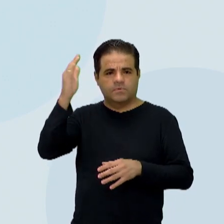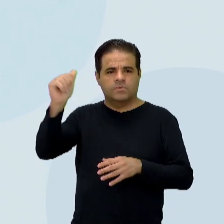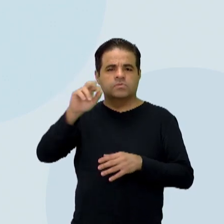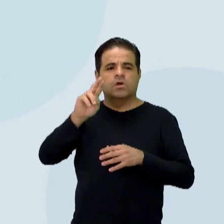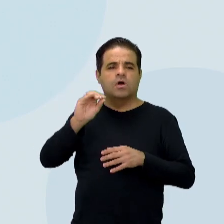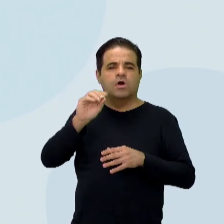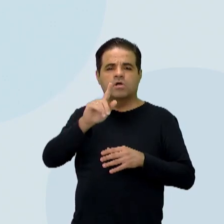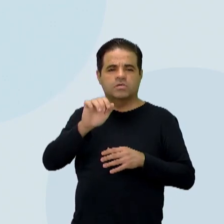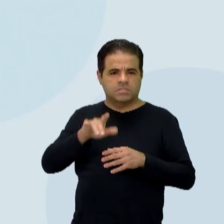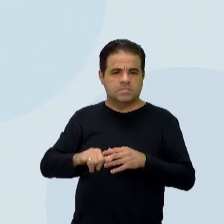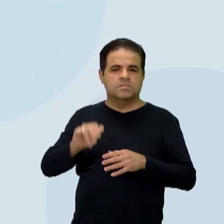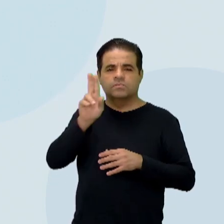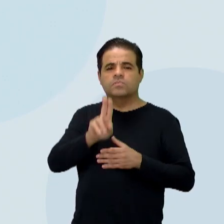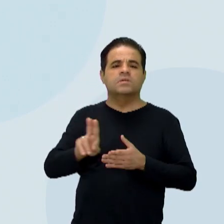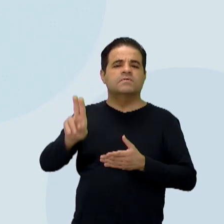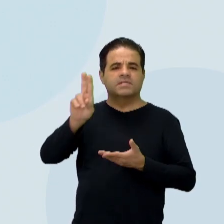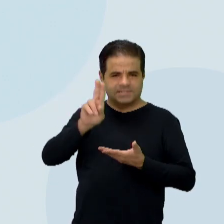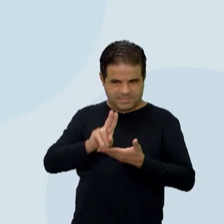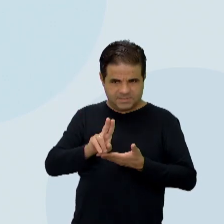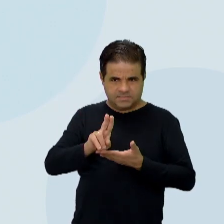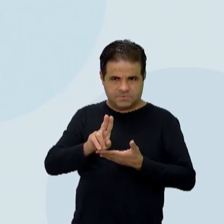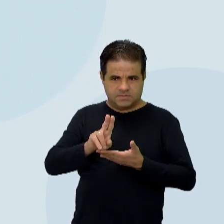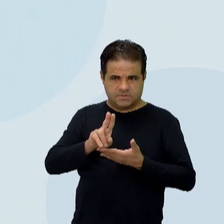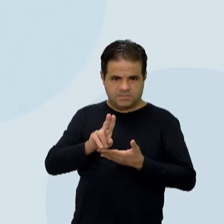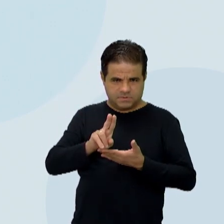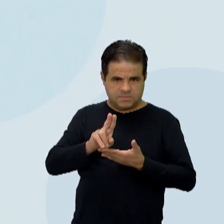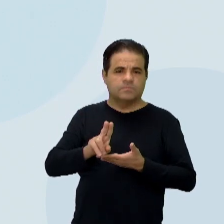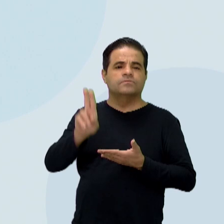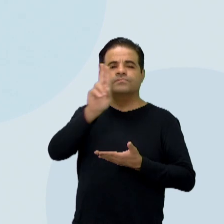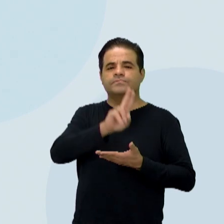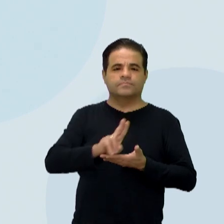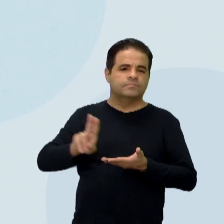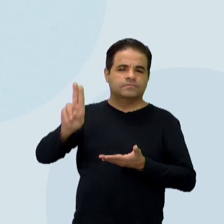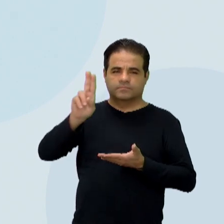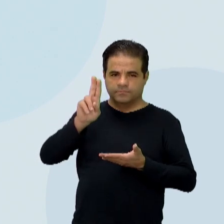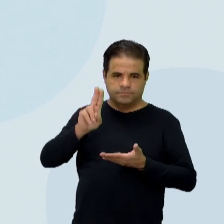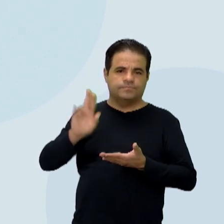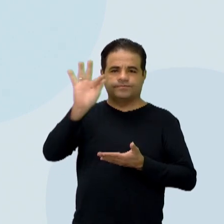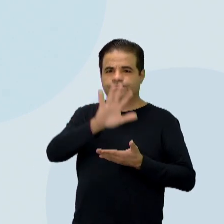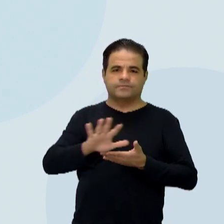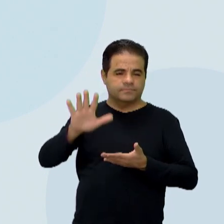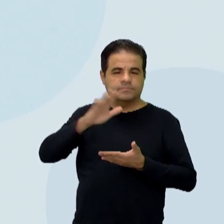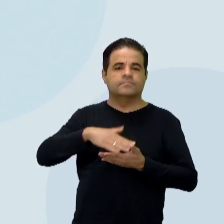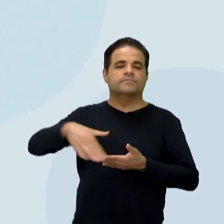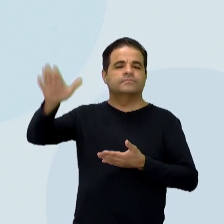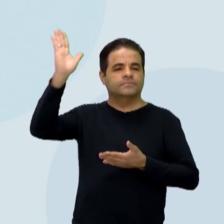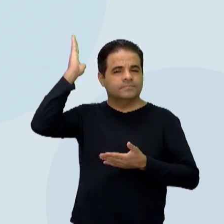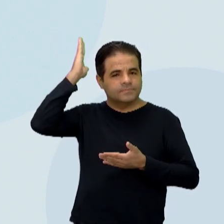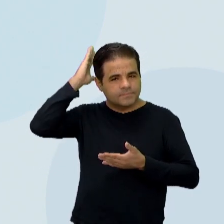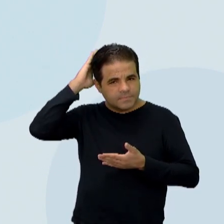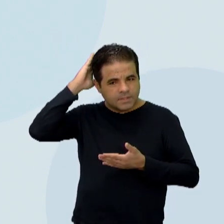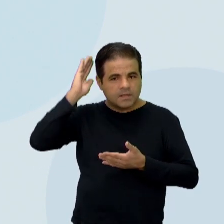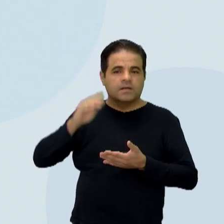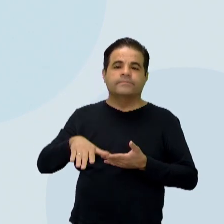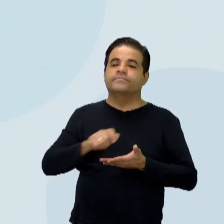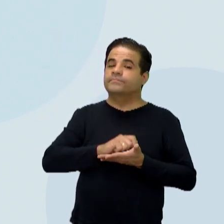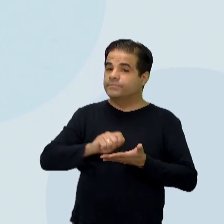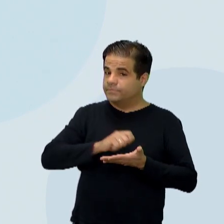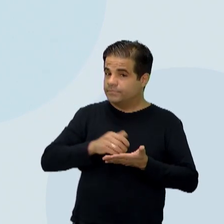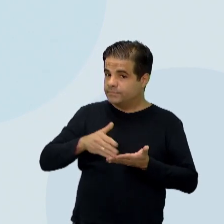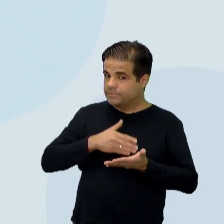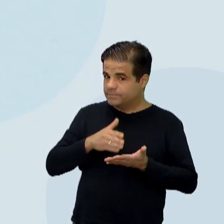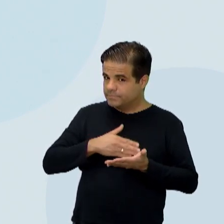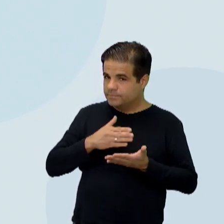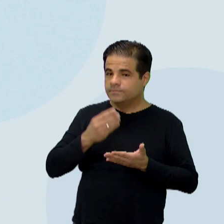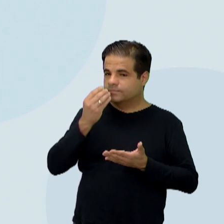da Universidade Federal do Pará, UFPA, e o autor do livro Sabor Açaí. O famoso açaí na